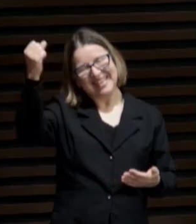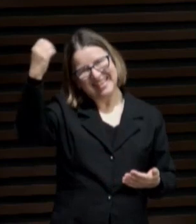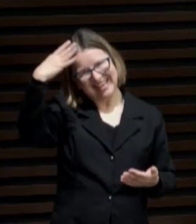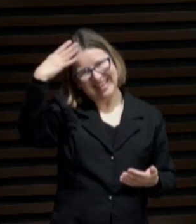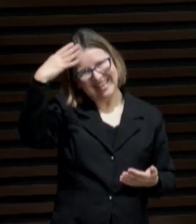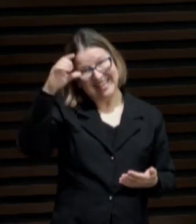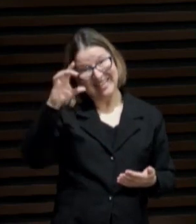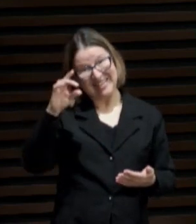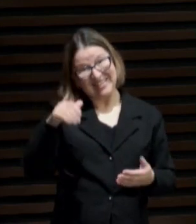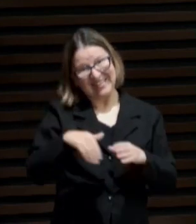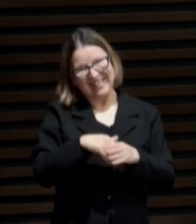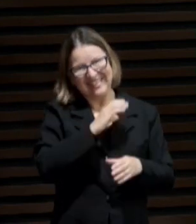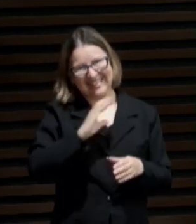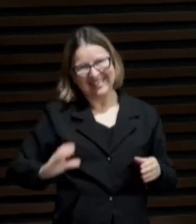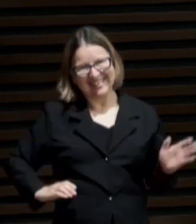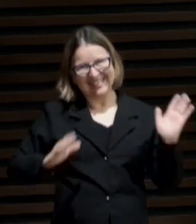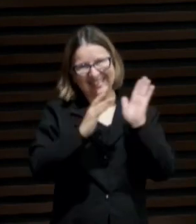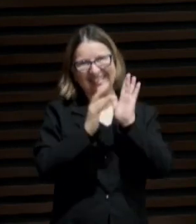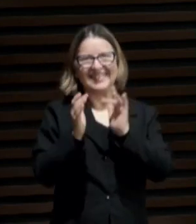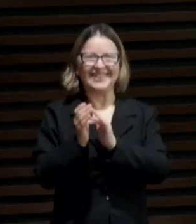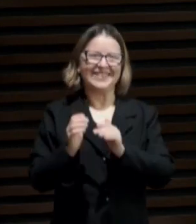Cristo Jesus.